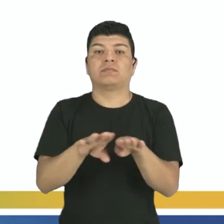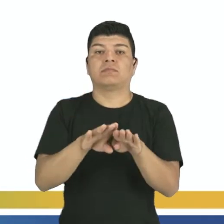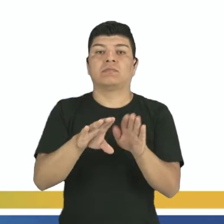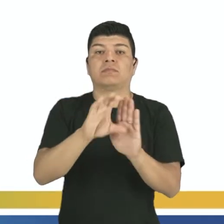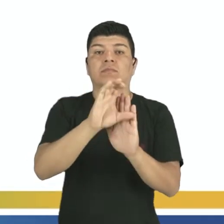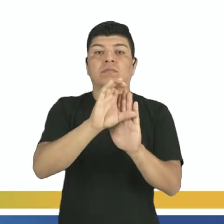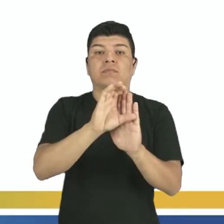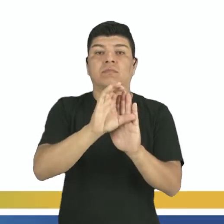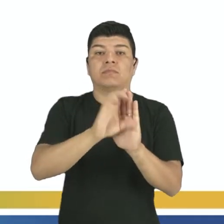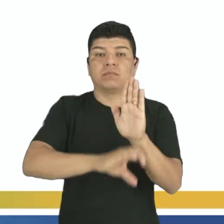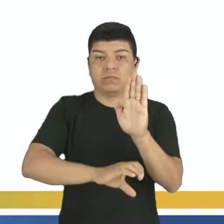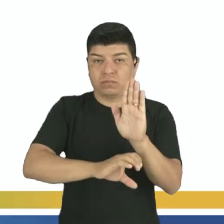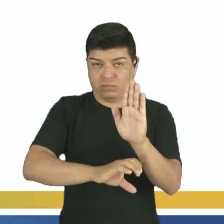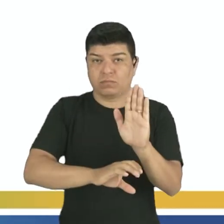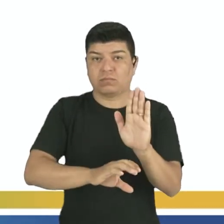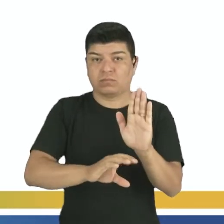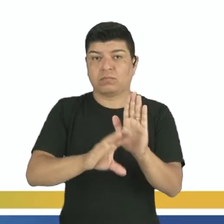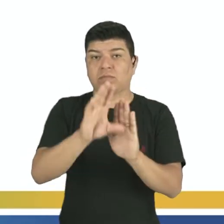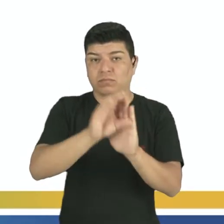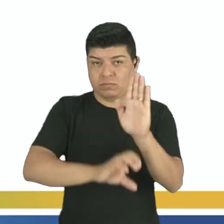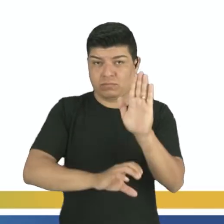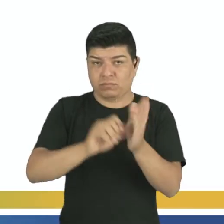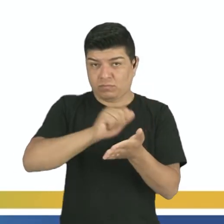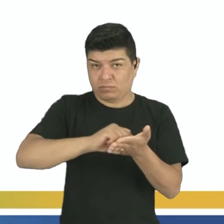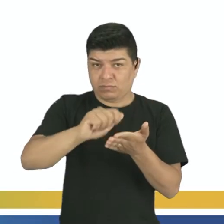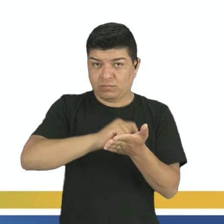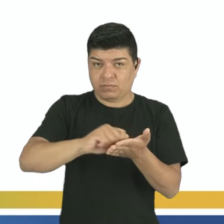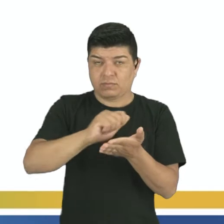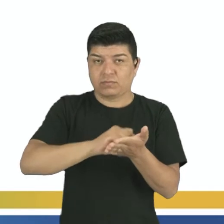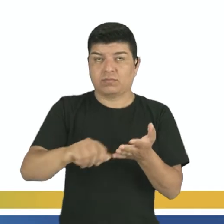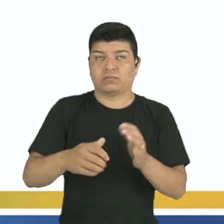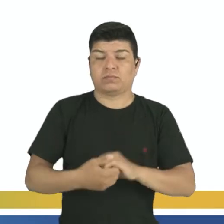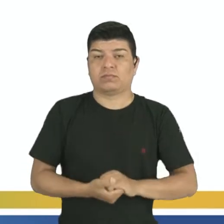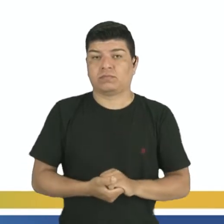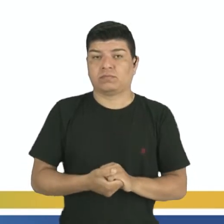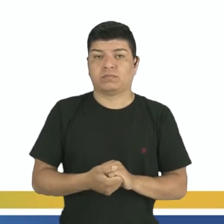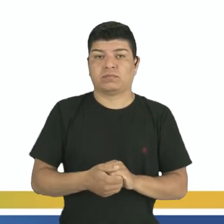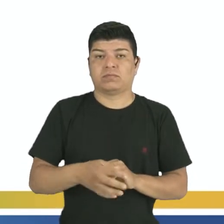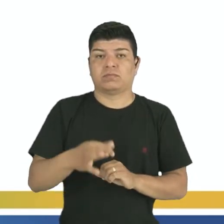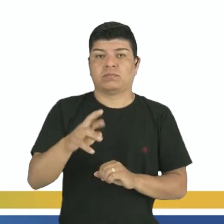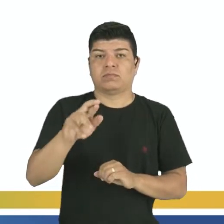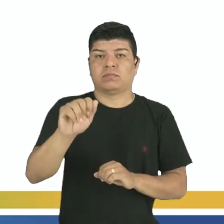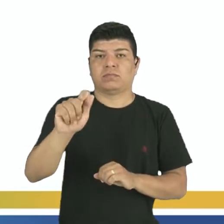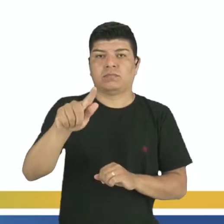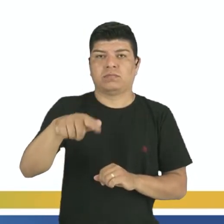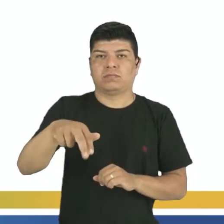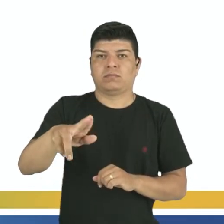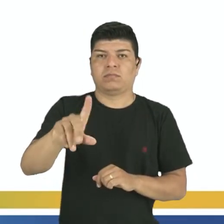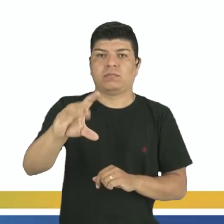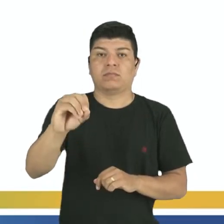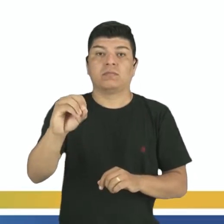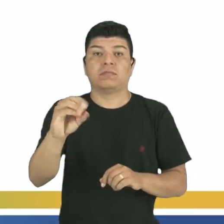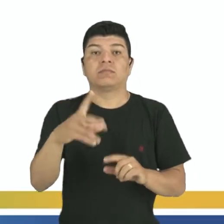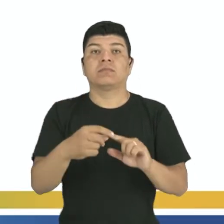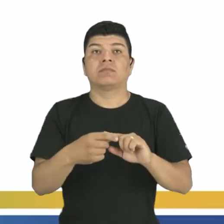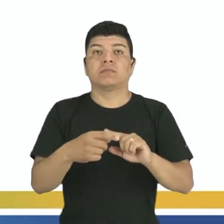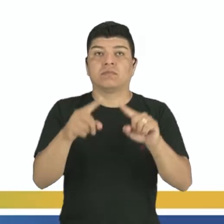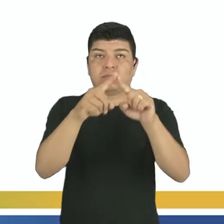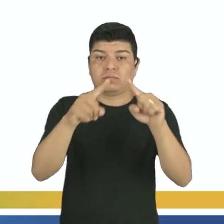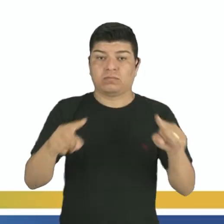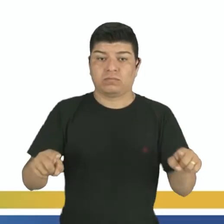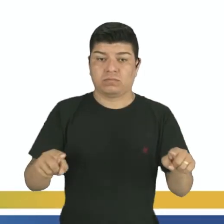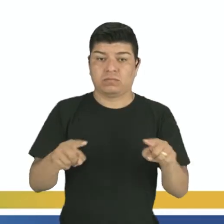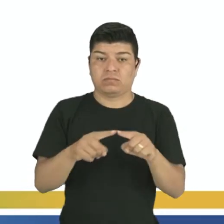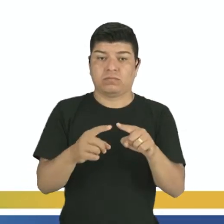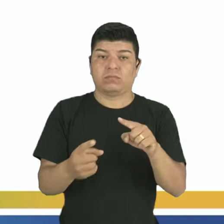triângulo, mas vamos aqui ver o conceito escrito, formal. Triângulos são figuras geométricas formadas por 3 segmentos